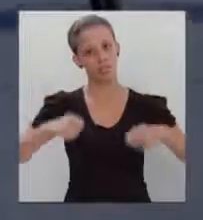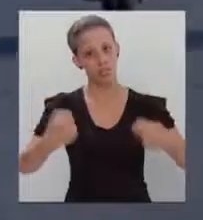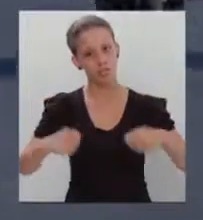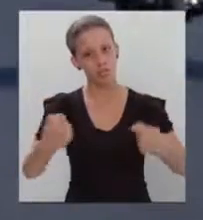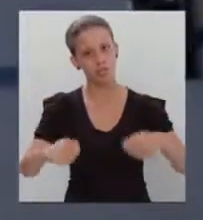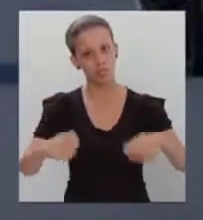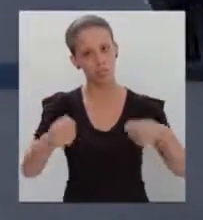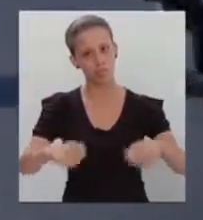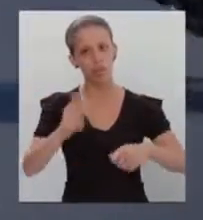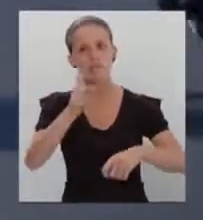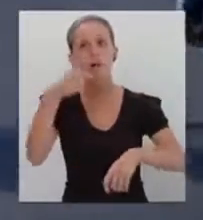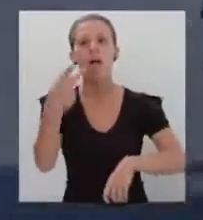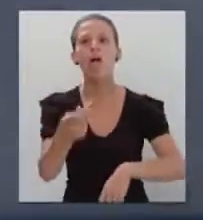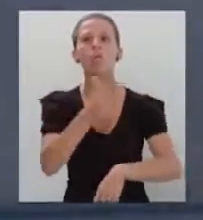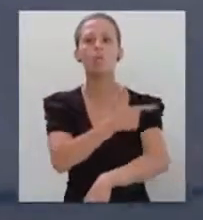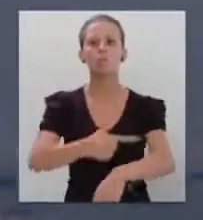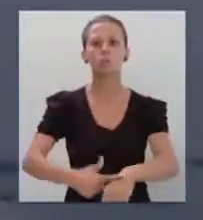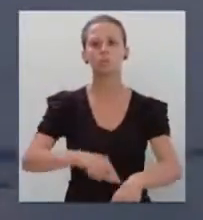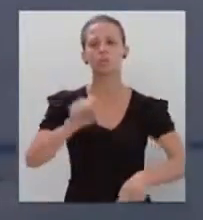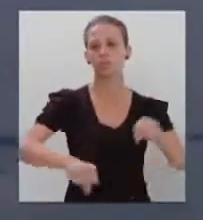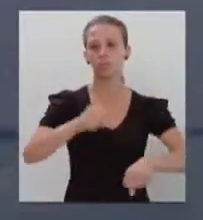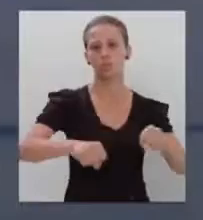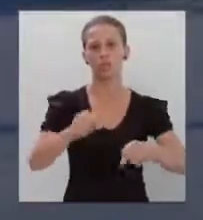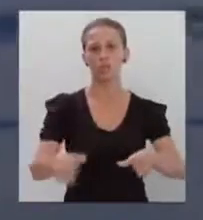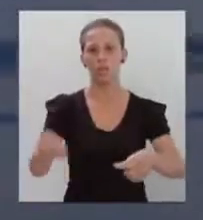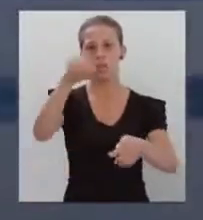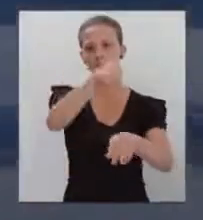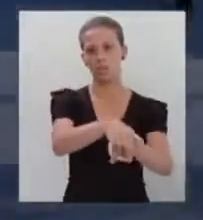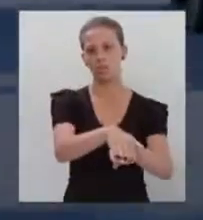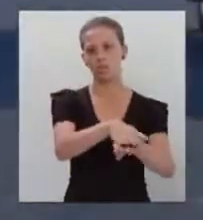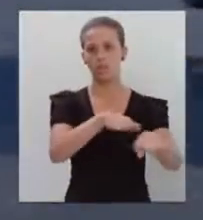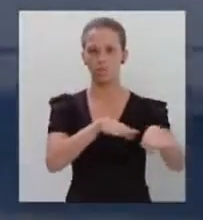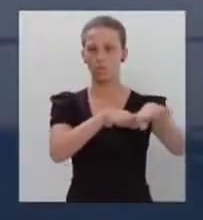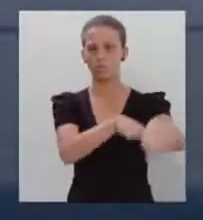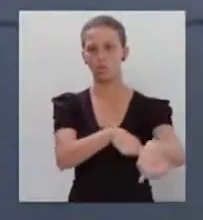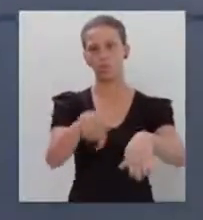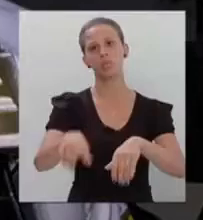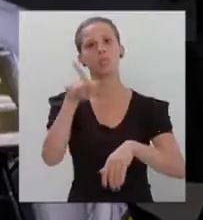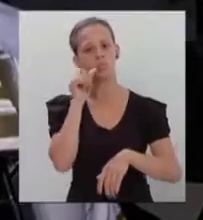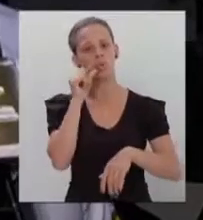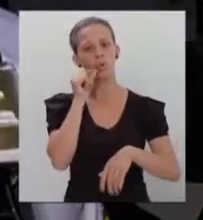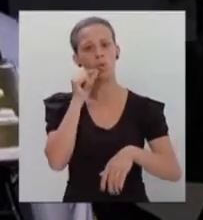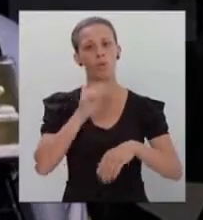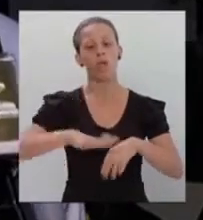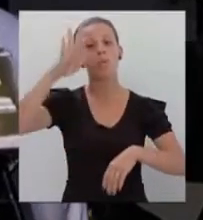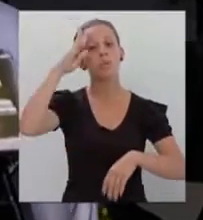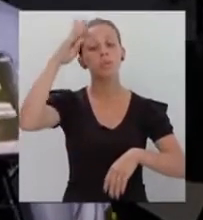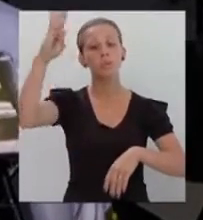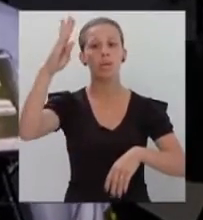de indicar o comportamento dos ciclistas dentro do caótico trânsito de Maceió. Uma das